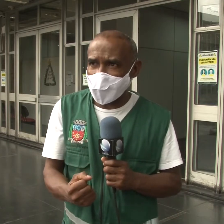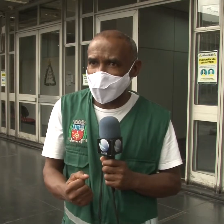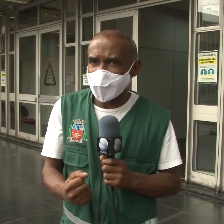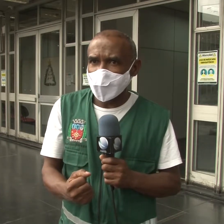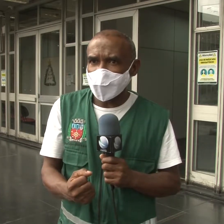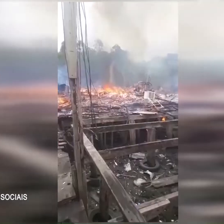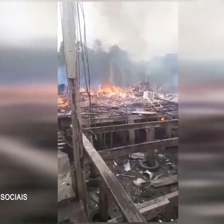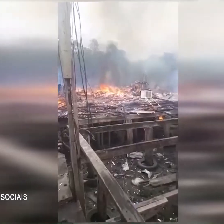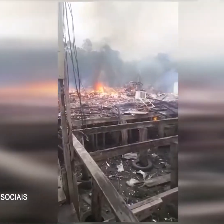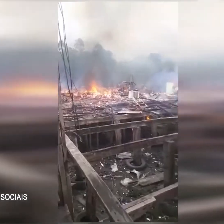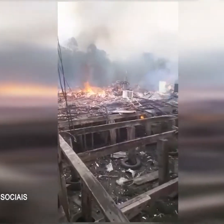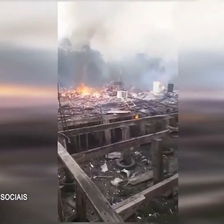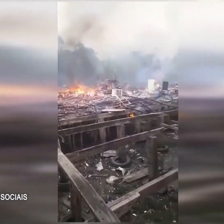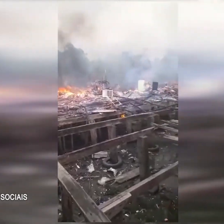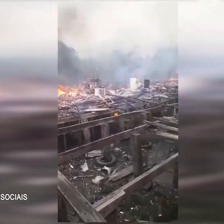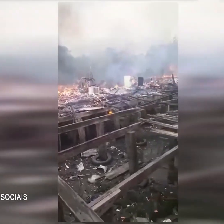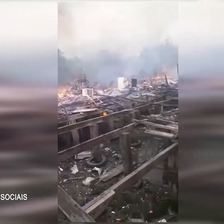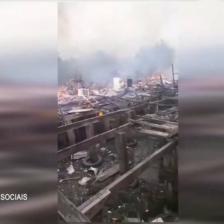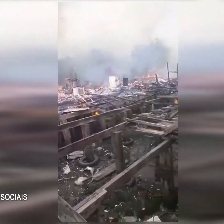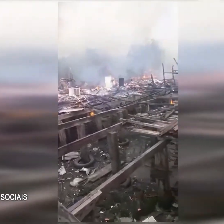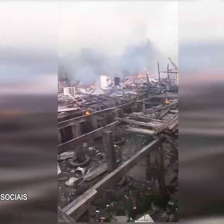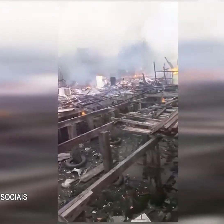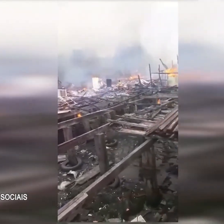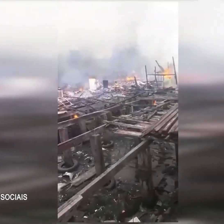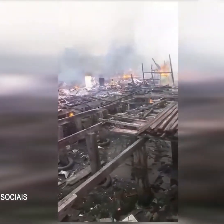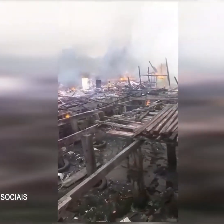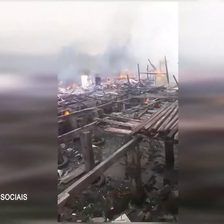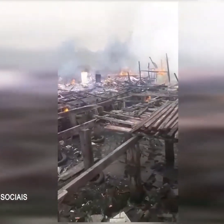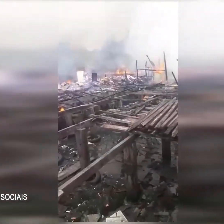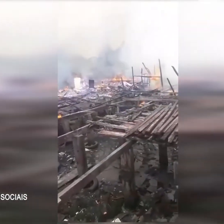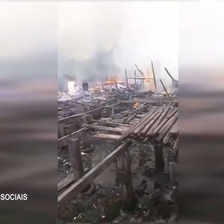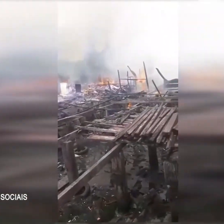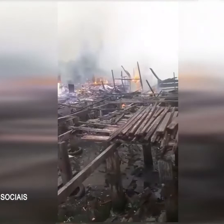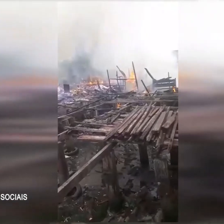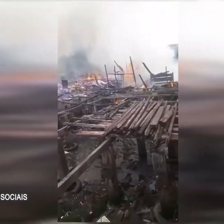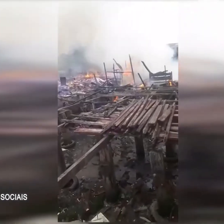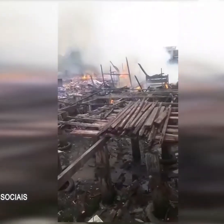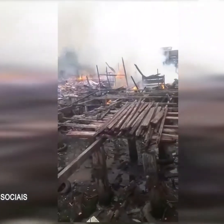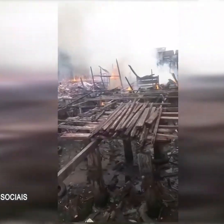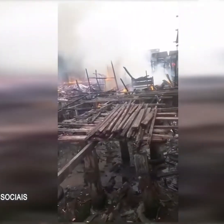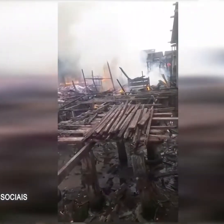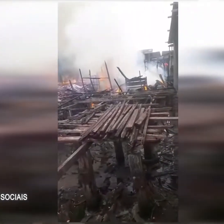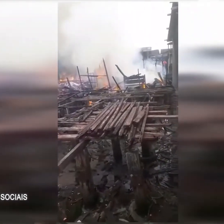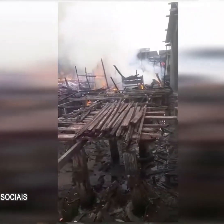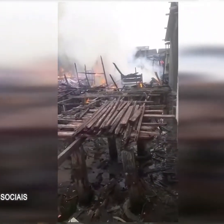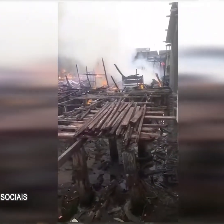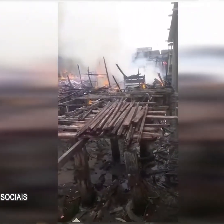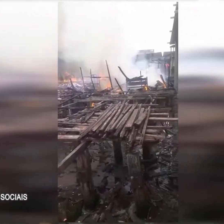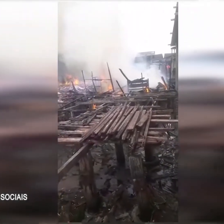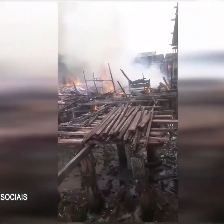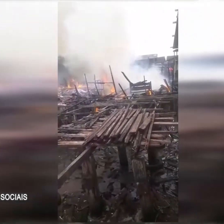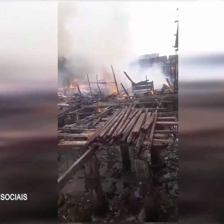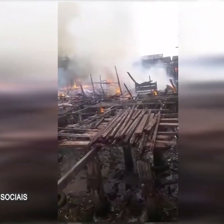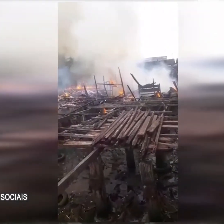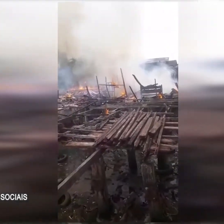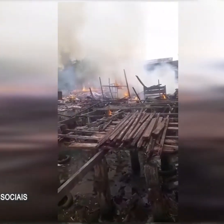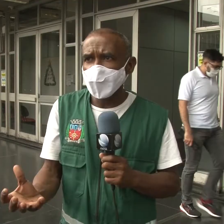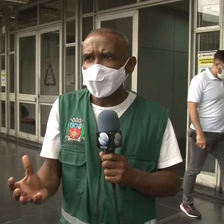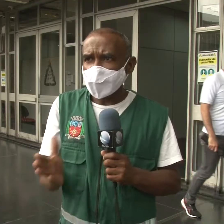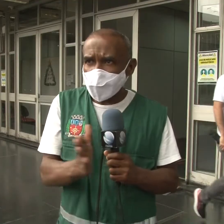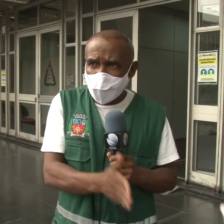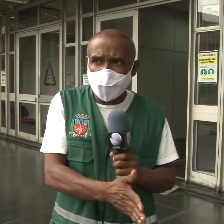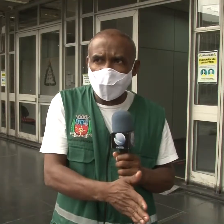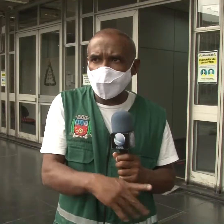mapeamento da área. Então, o que, que vai ser feito? Essas famílias provisoriamente vão poder reconstruir suas residências no próprio